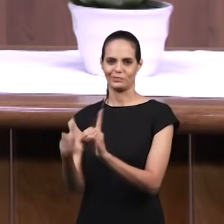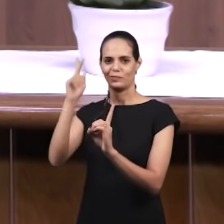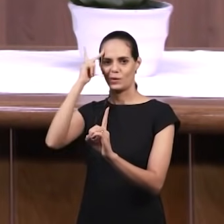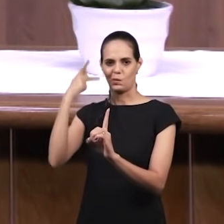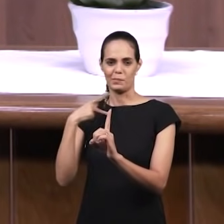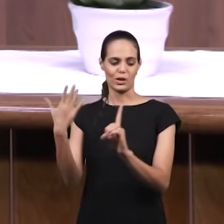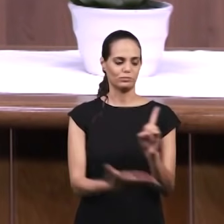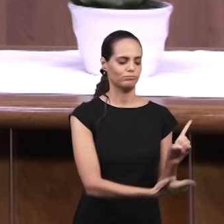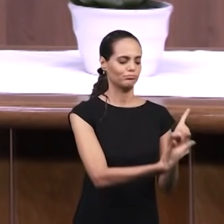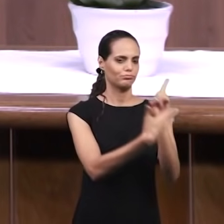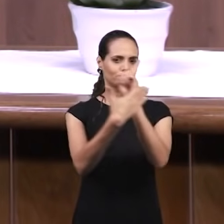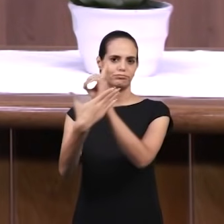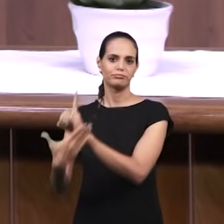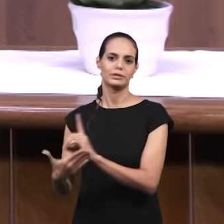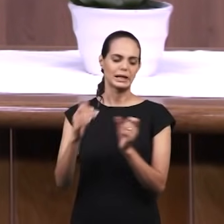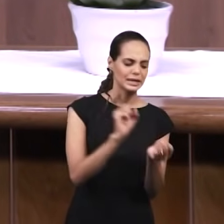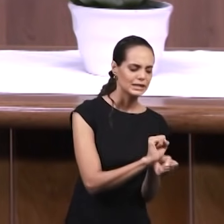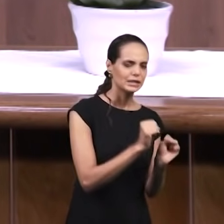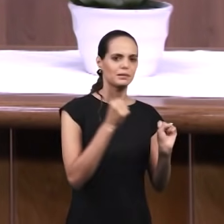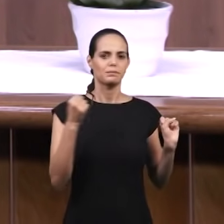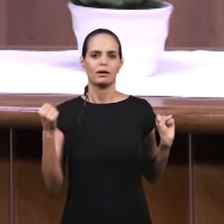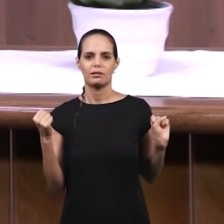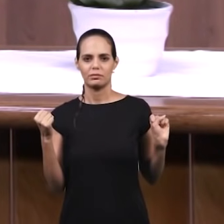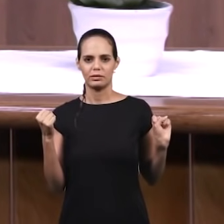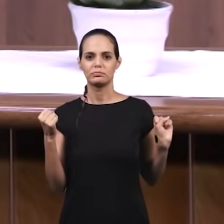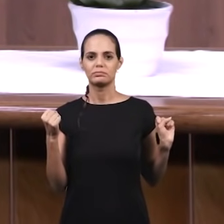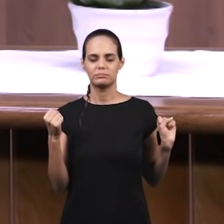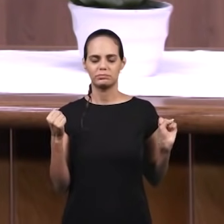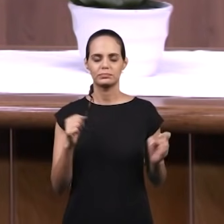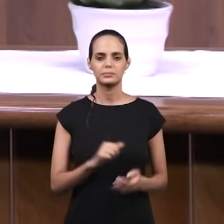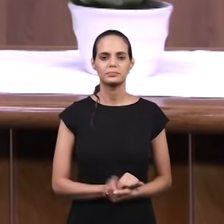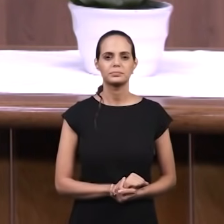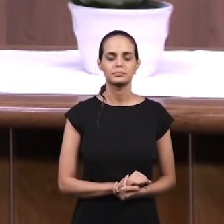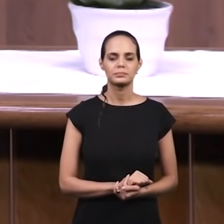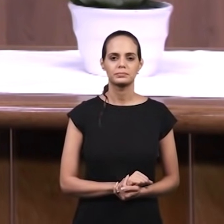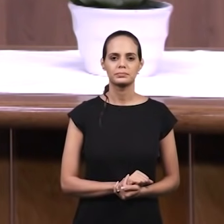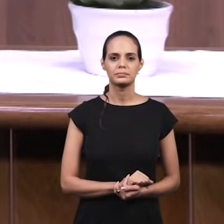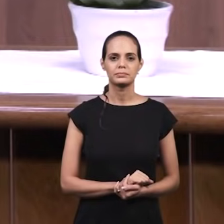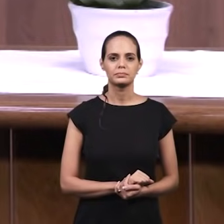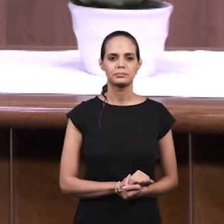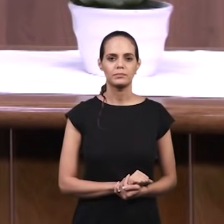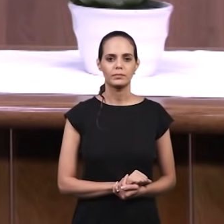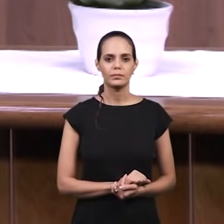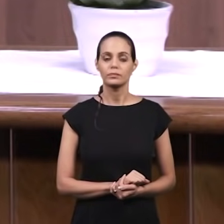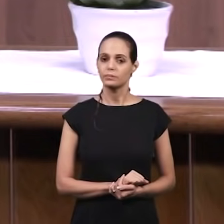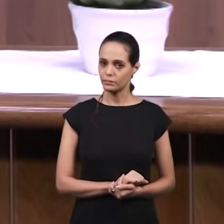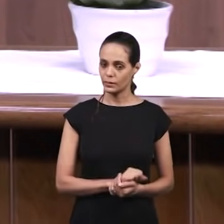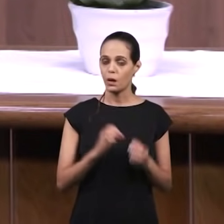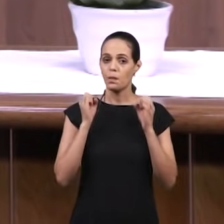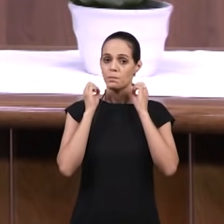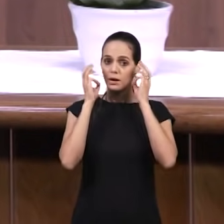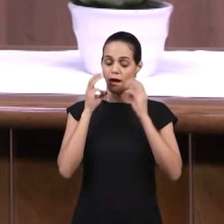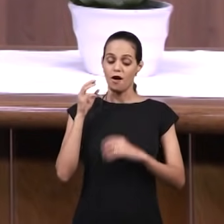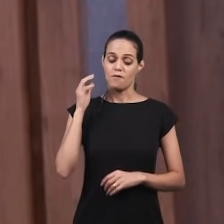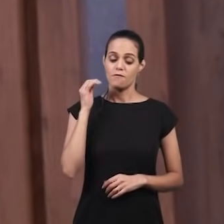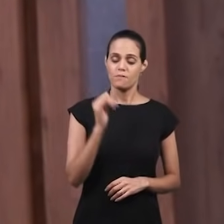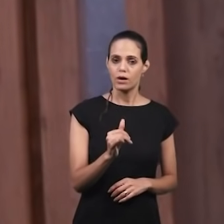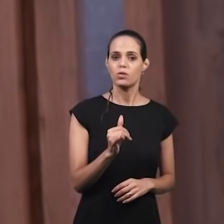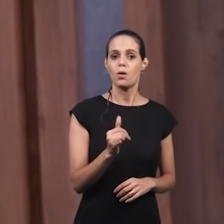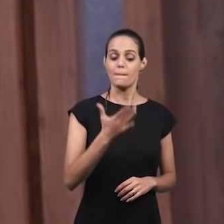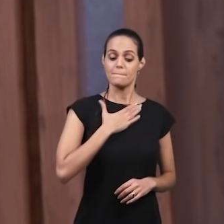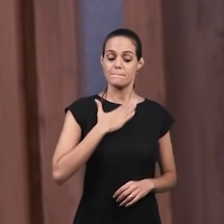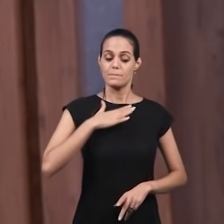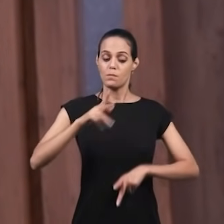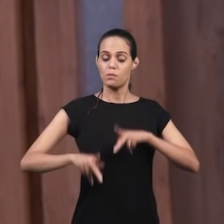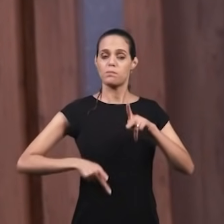resgata o homem dessa servidão. E quando ele diz para Faraó: deixa aí meu povo, é uma advertência.